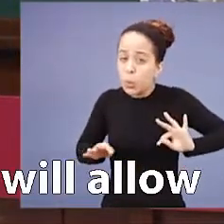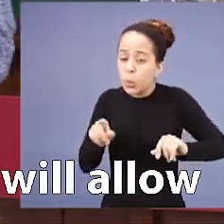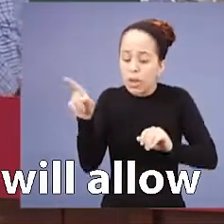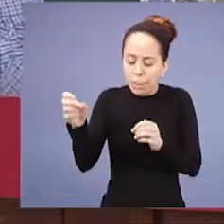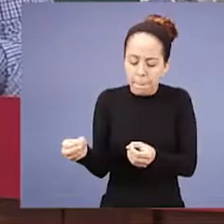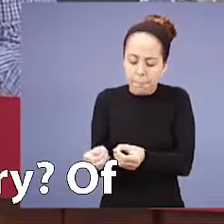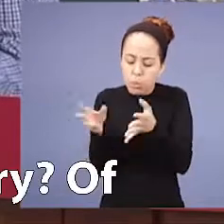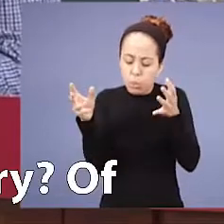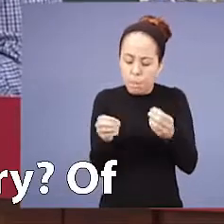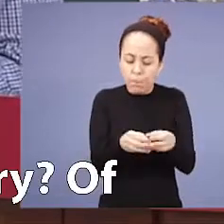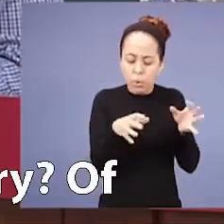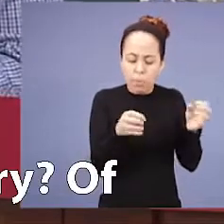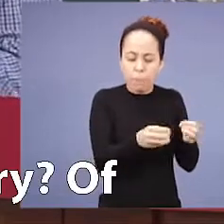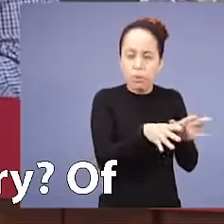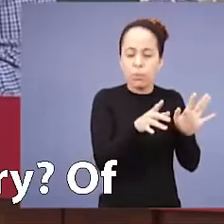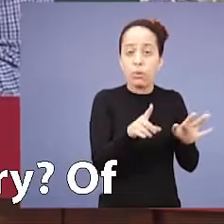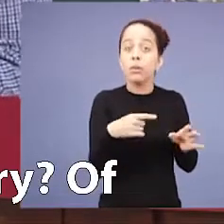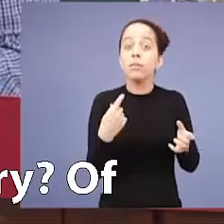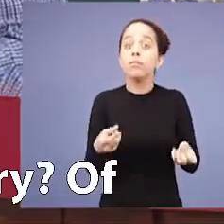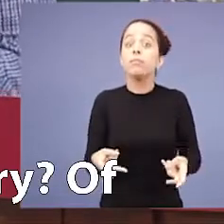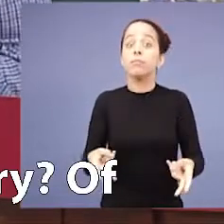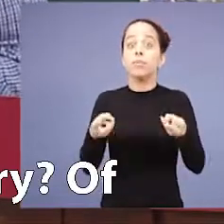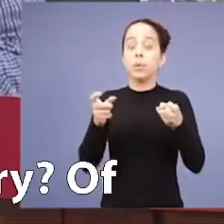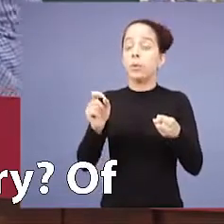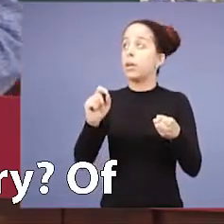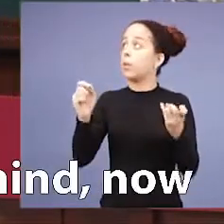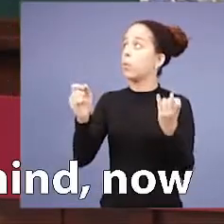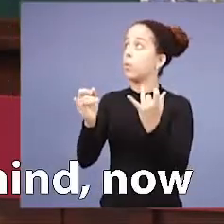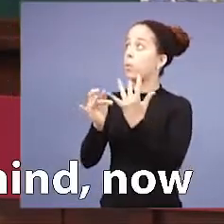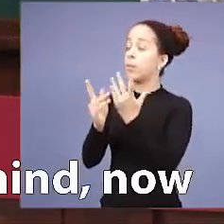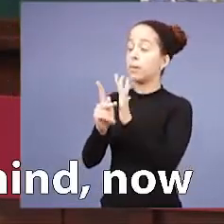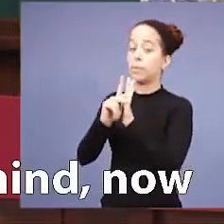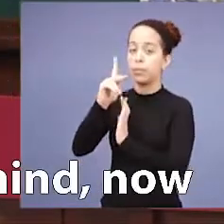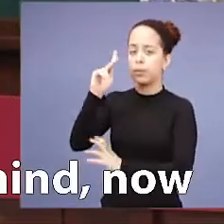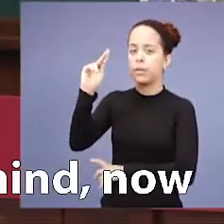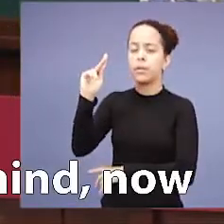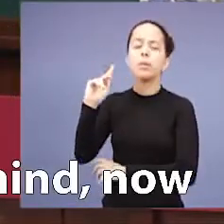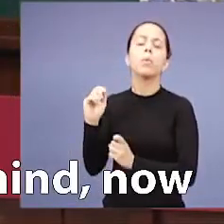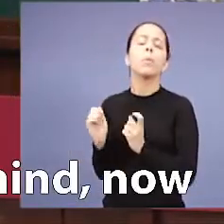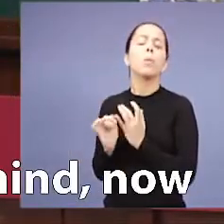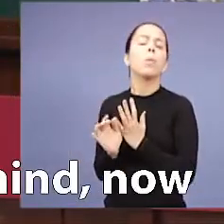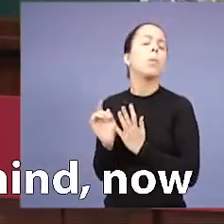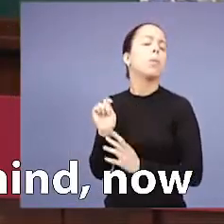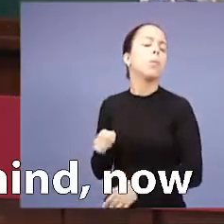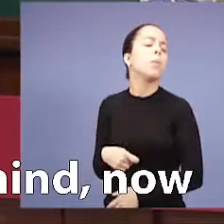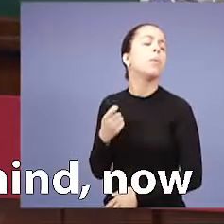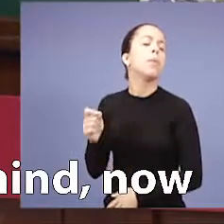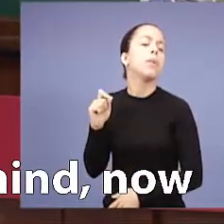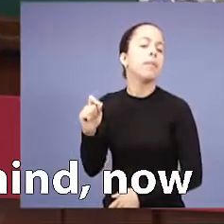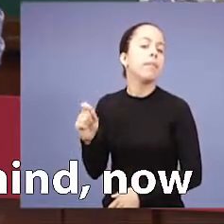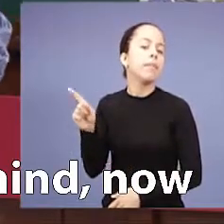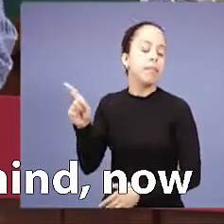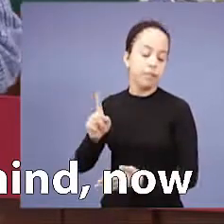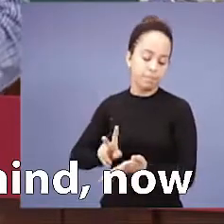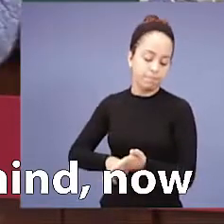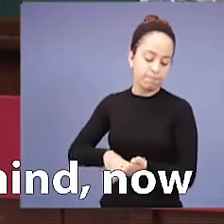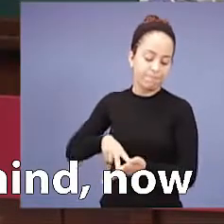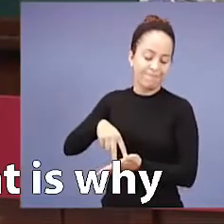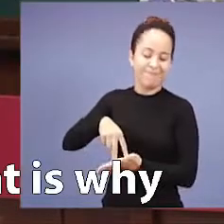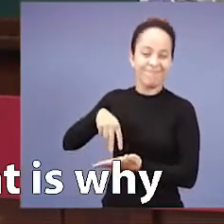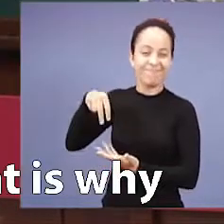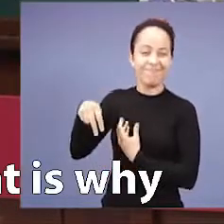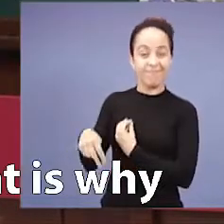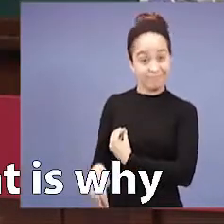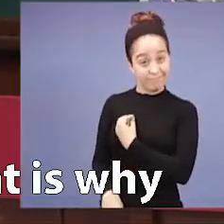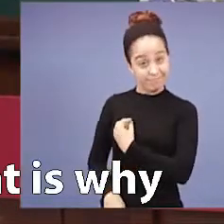permitirá que contemplamos a sua glória que glória da ressurreição os sinais ficaram para trás